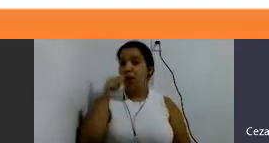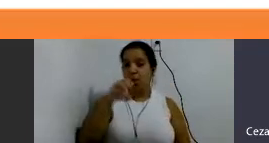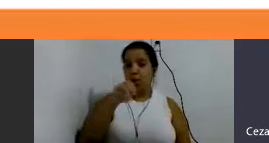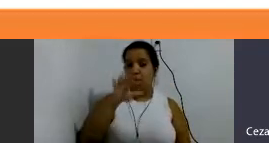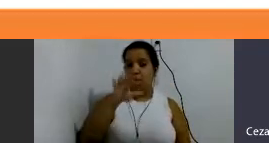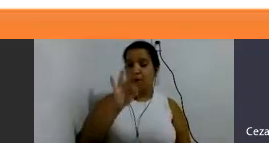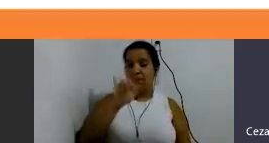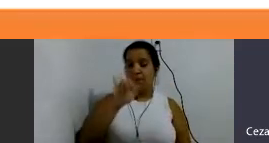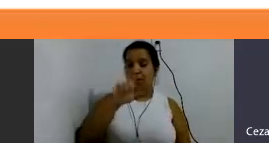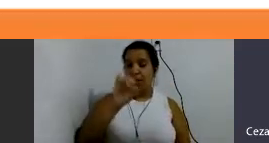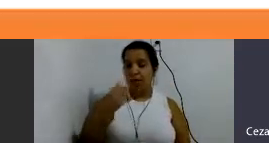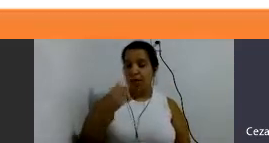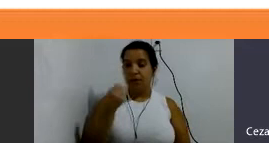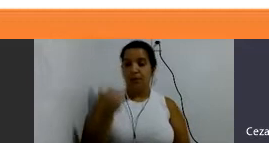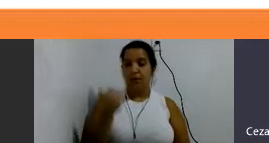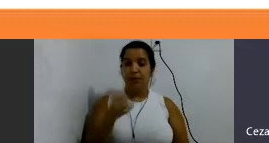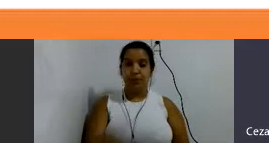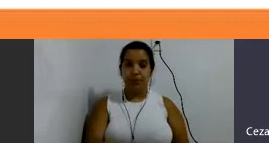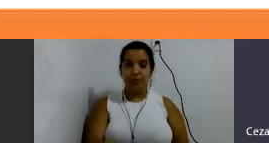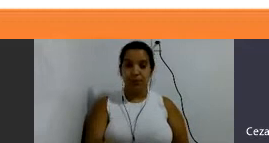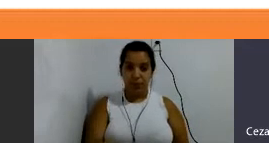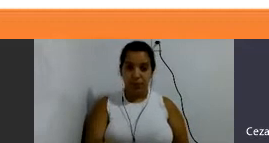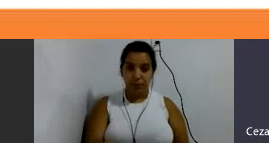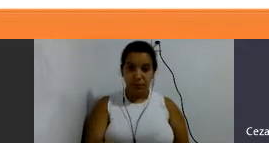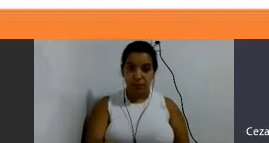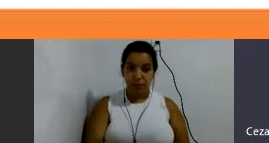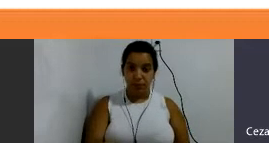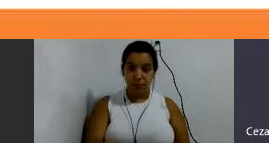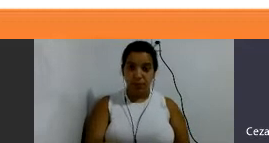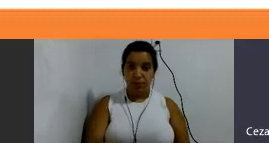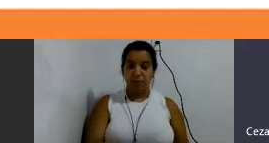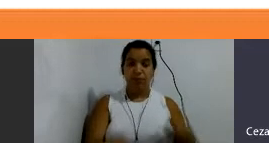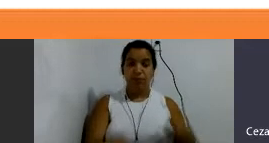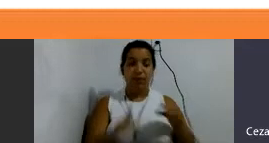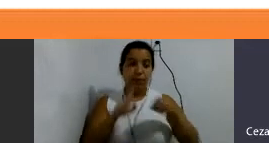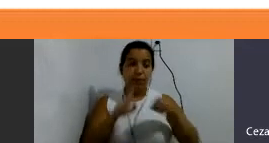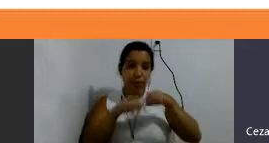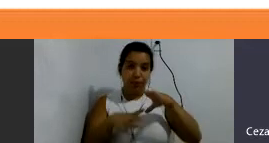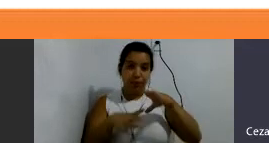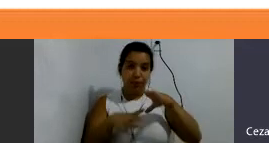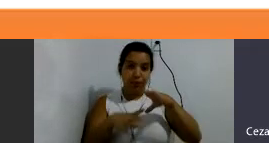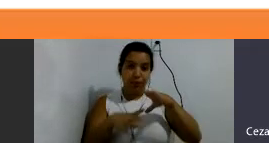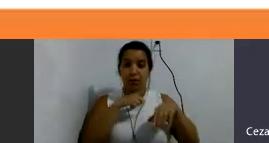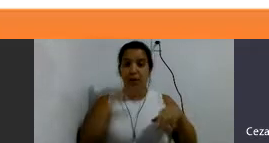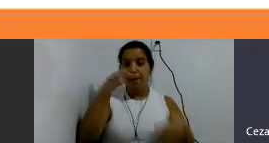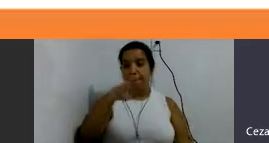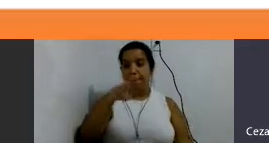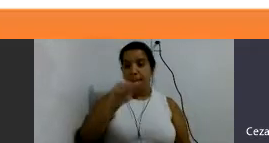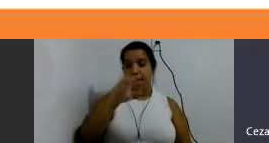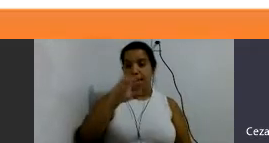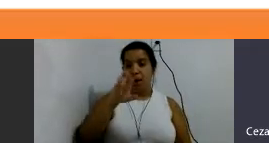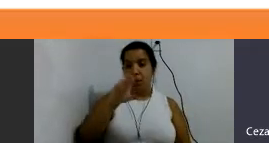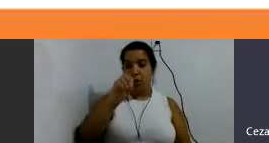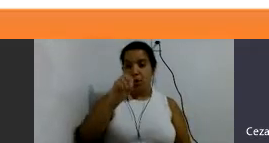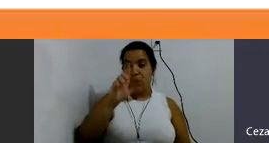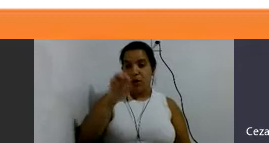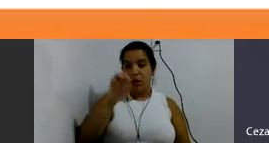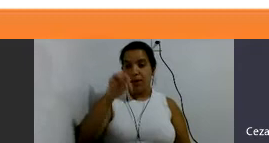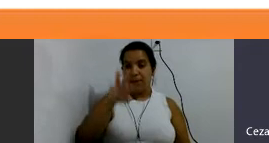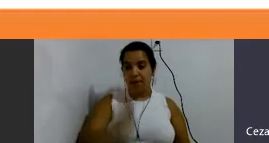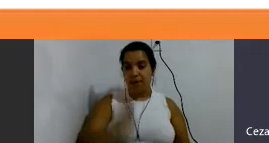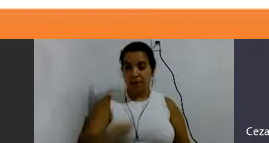formas, desses gametócitos. Então, esses gametócitos, eles vão se fecundar, a gente vai ter o macrogameta, pelo microgameta